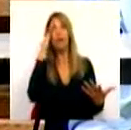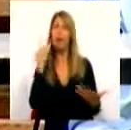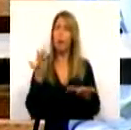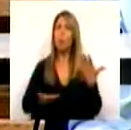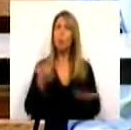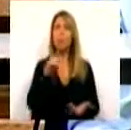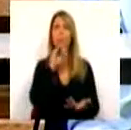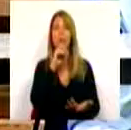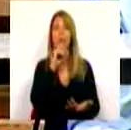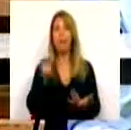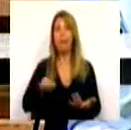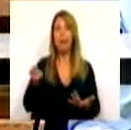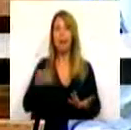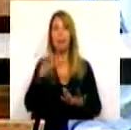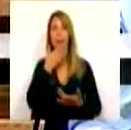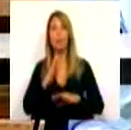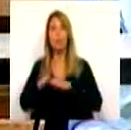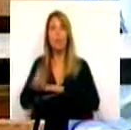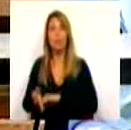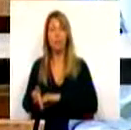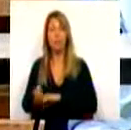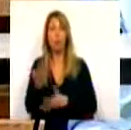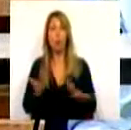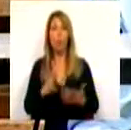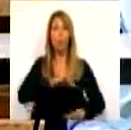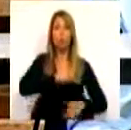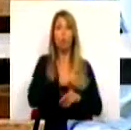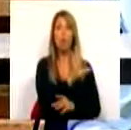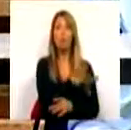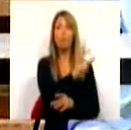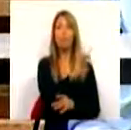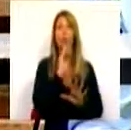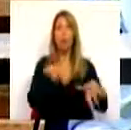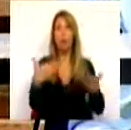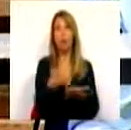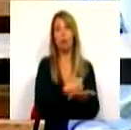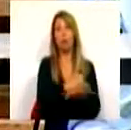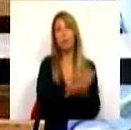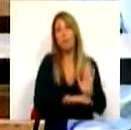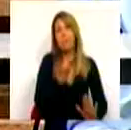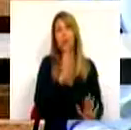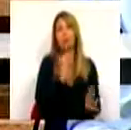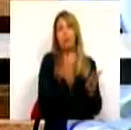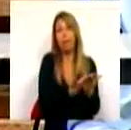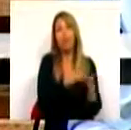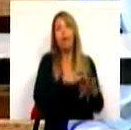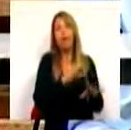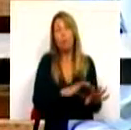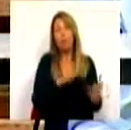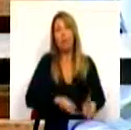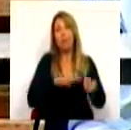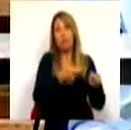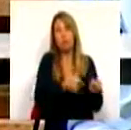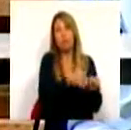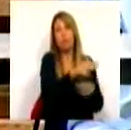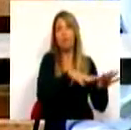pelo arrendamento acessível em relação a outras opções que possam ter uma maior rentabilidade dos investimentos que venham a fazer,